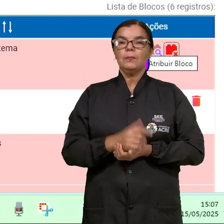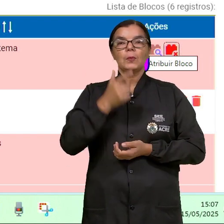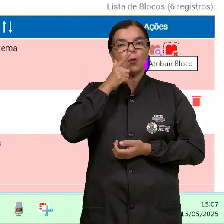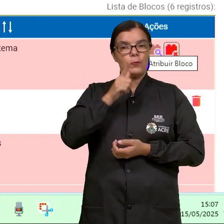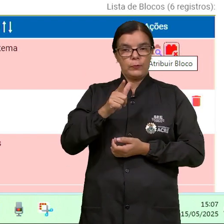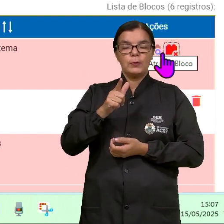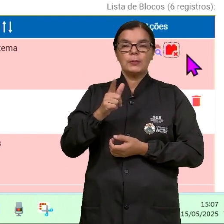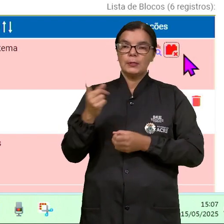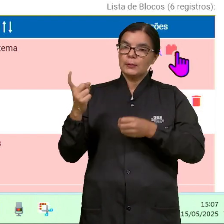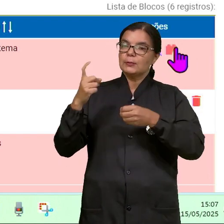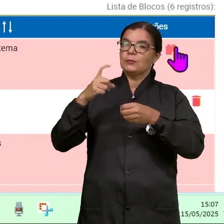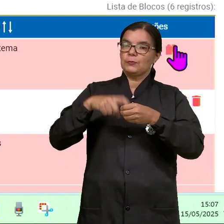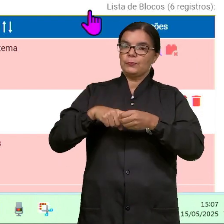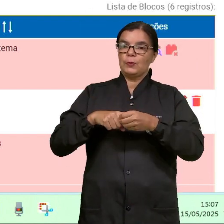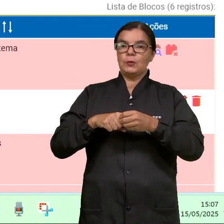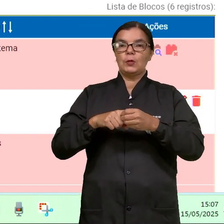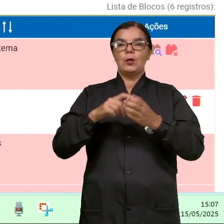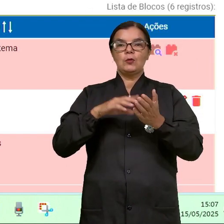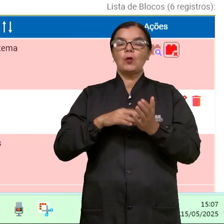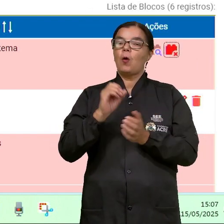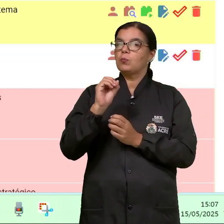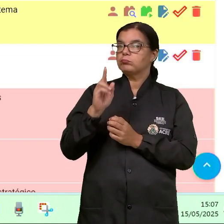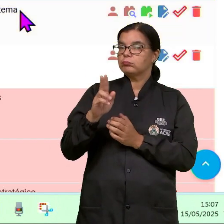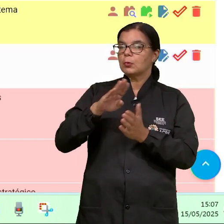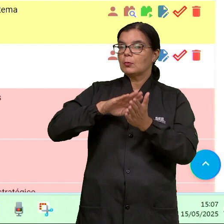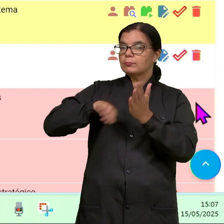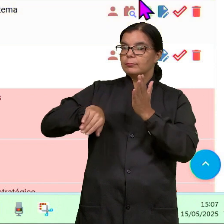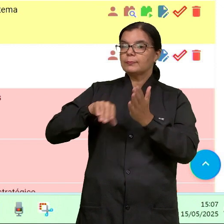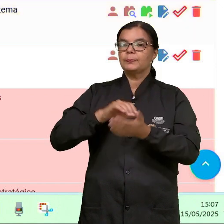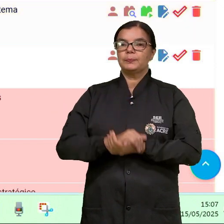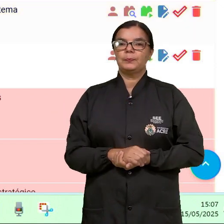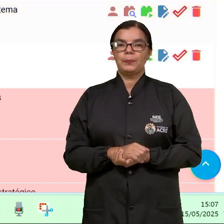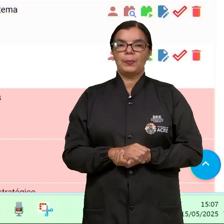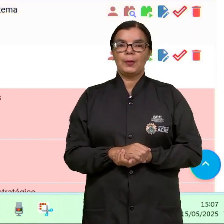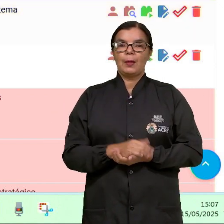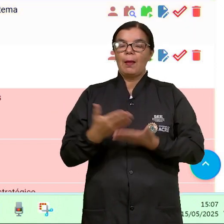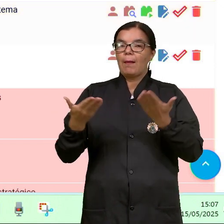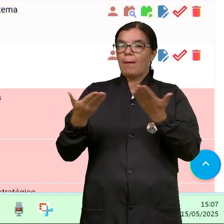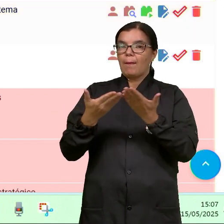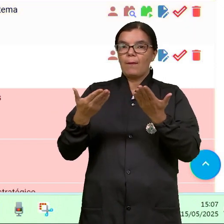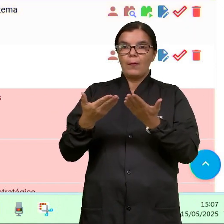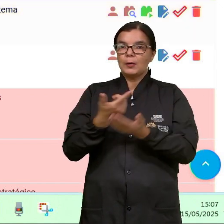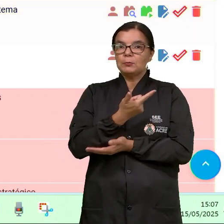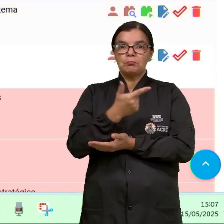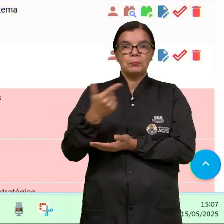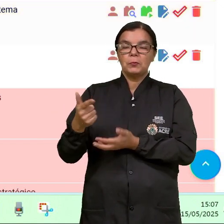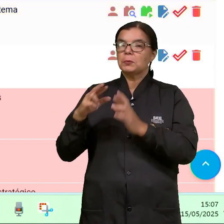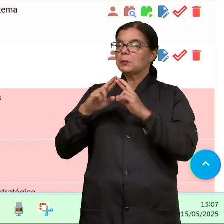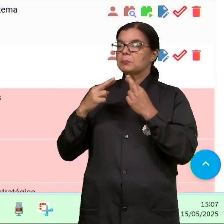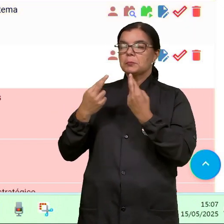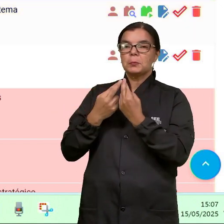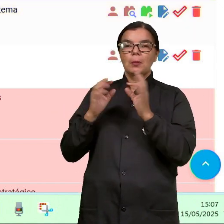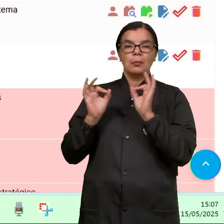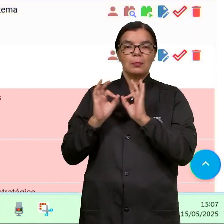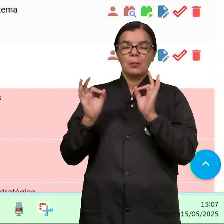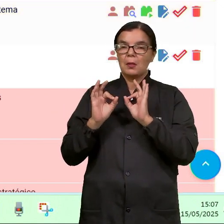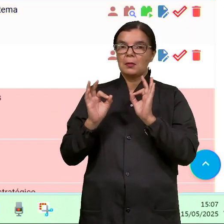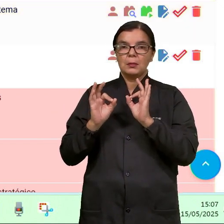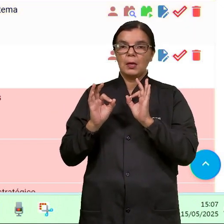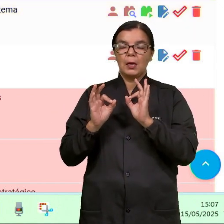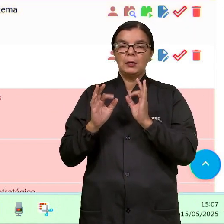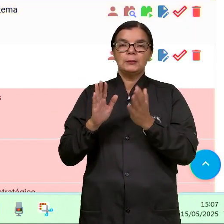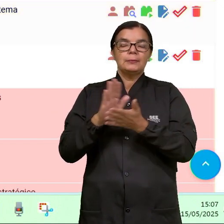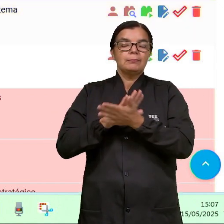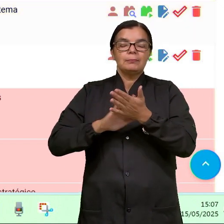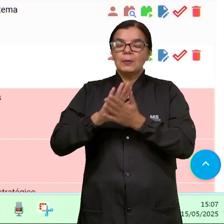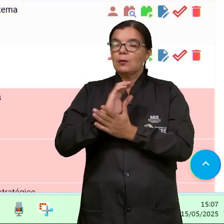trazer de volta. Tirei a disponibilização. Esse bloco não vai ter mais nenhuma serventia para mim, não vai ter mais essa